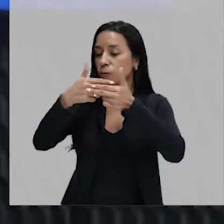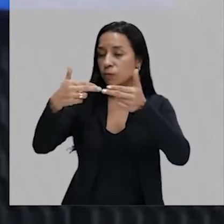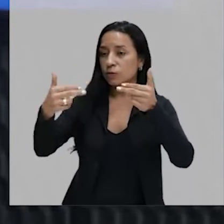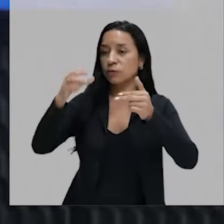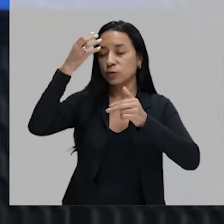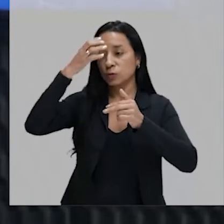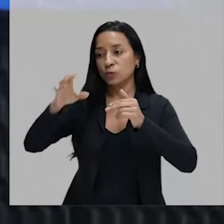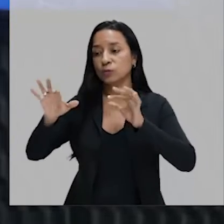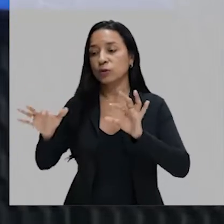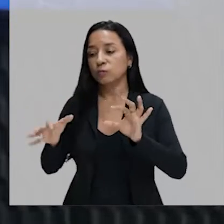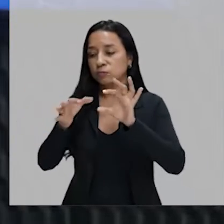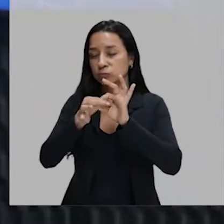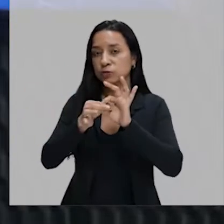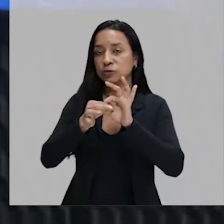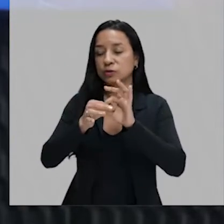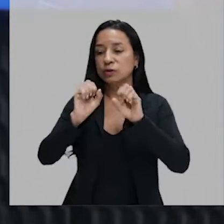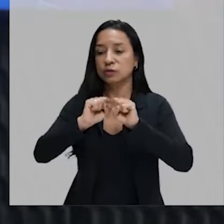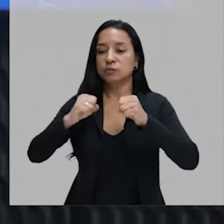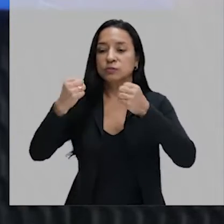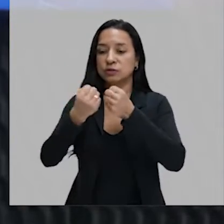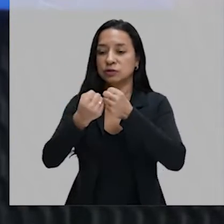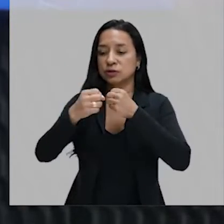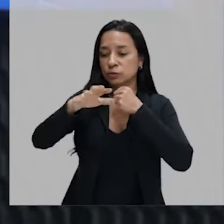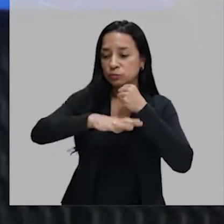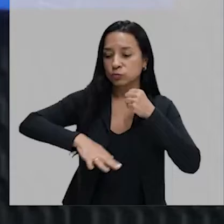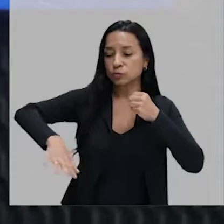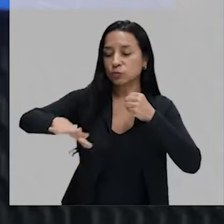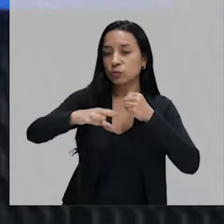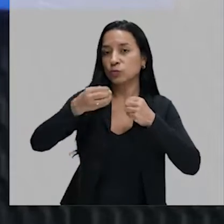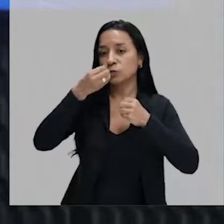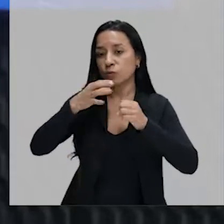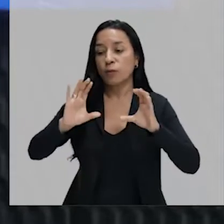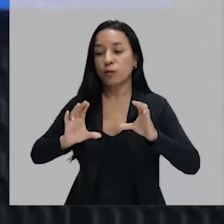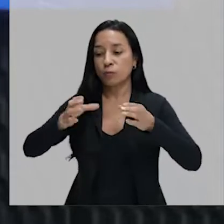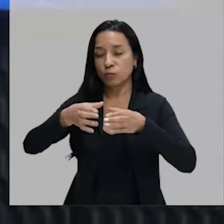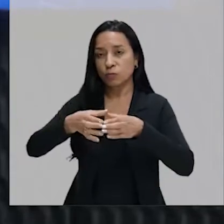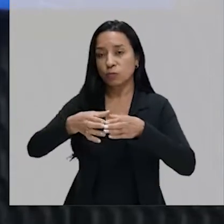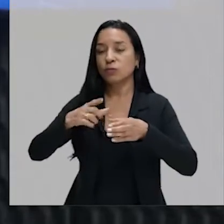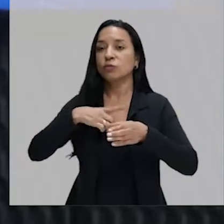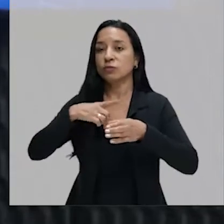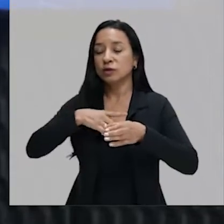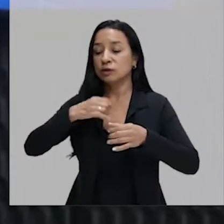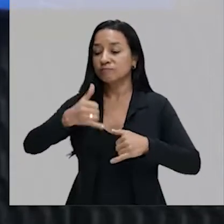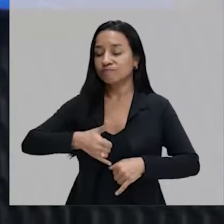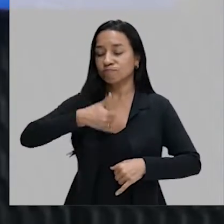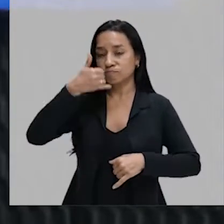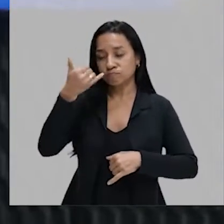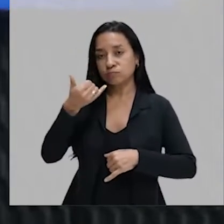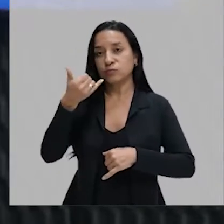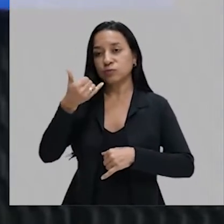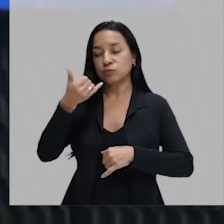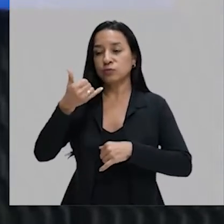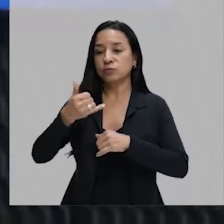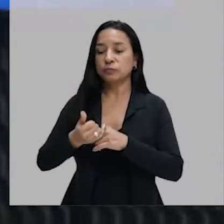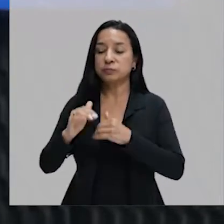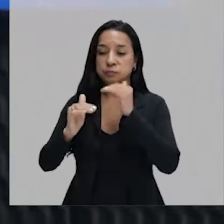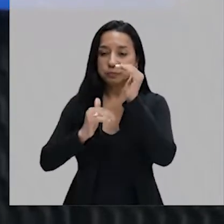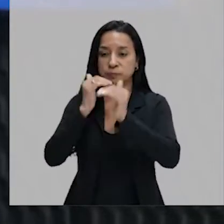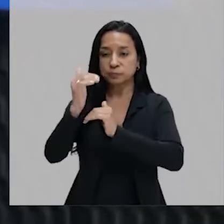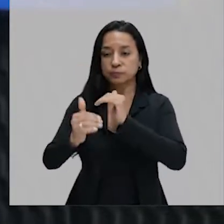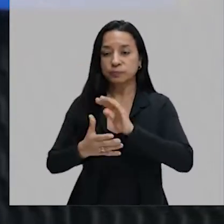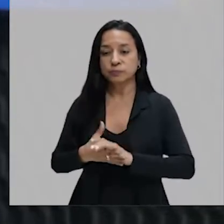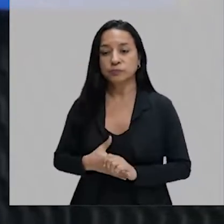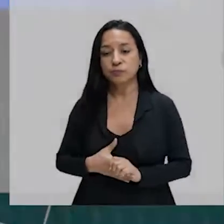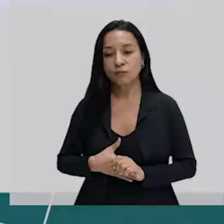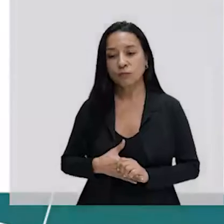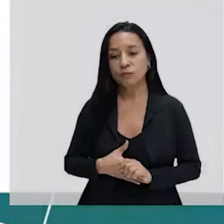de unir a sociedade em torno de um bem comum, eu tenho literalmente que ter orgulho desse processo. Bom, à medida que eu for falando, eu vou